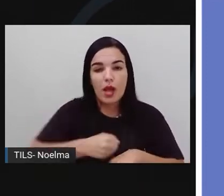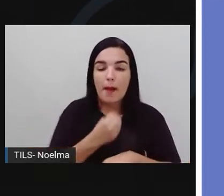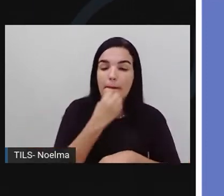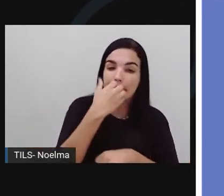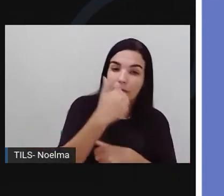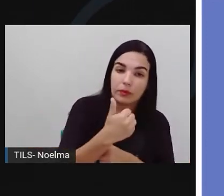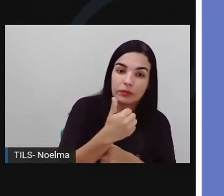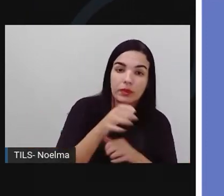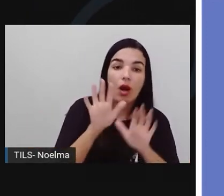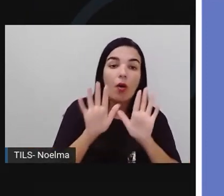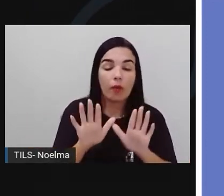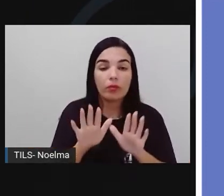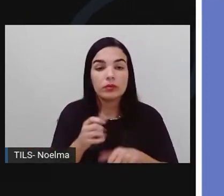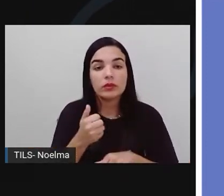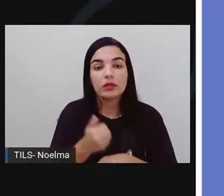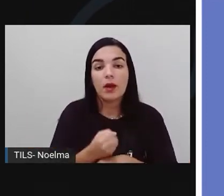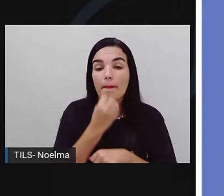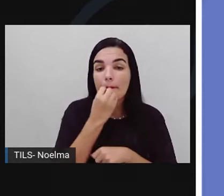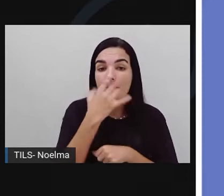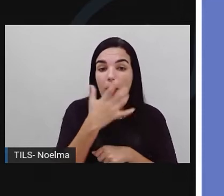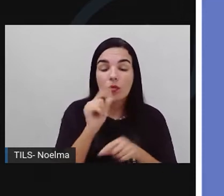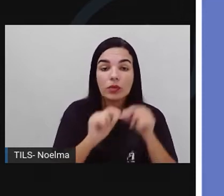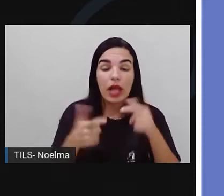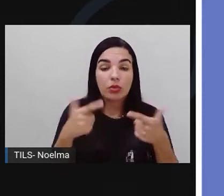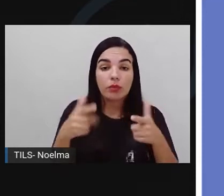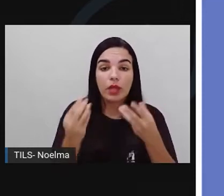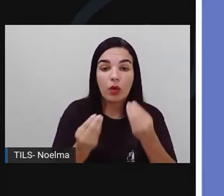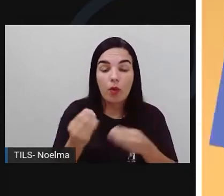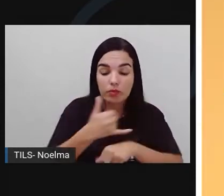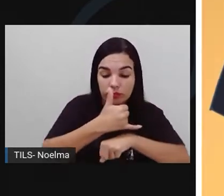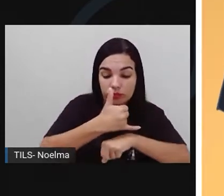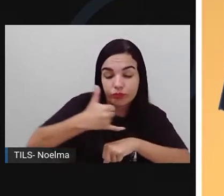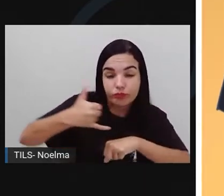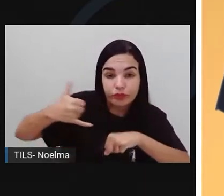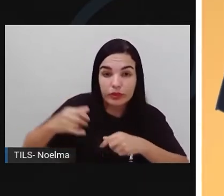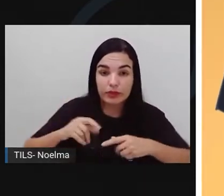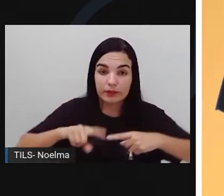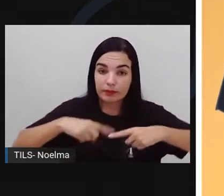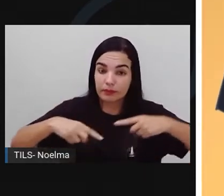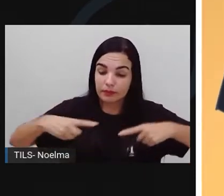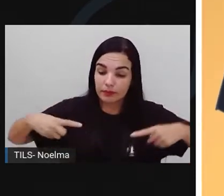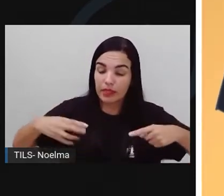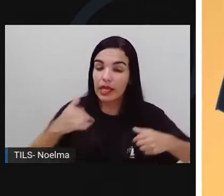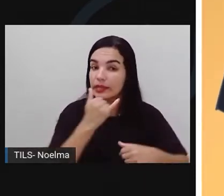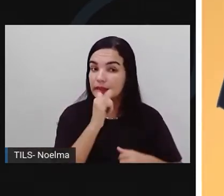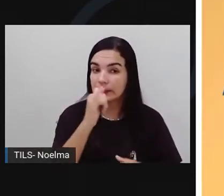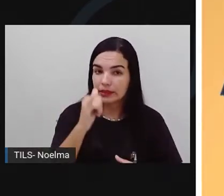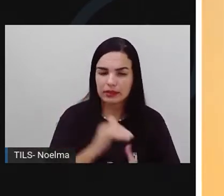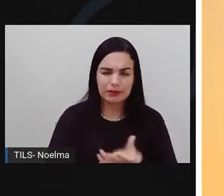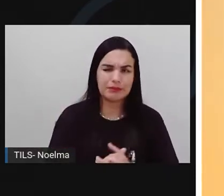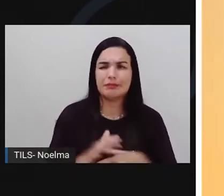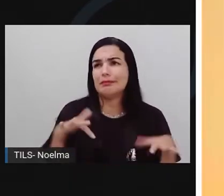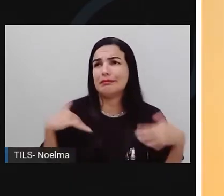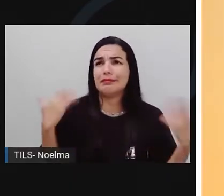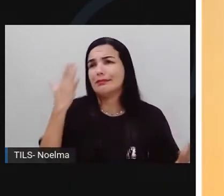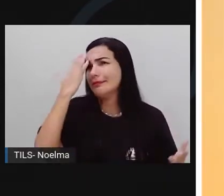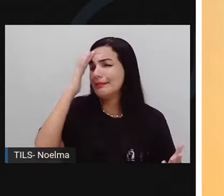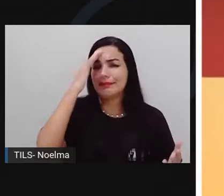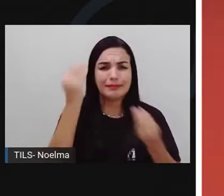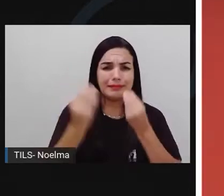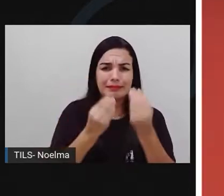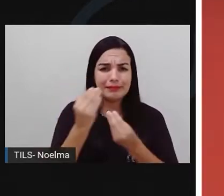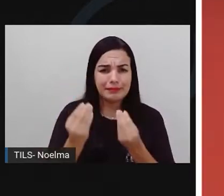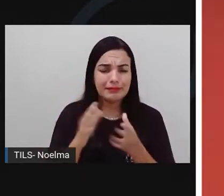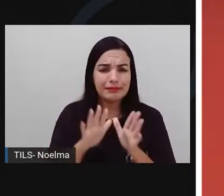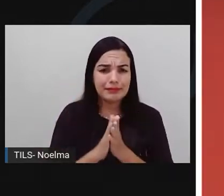condutores são aqueles que não podem conduzir eletricidade ou conduzem muito pouco. E os cabos são bons ou maus condutores? Os cabos servem para